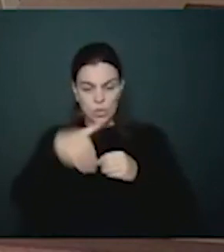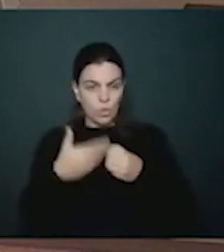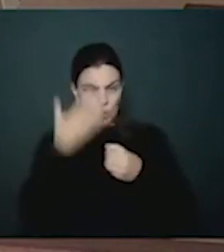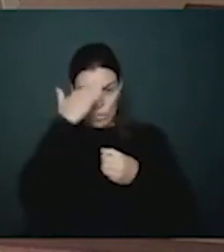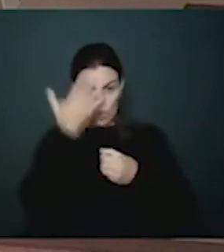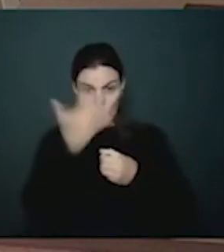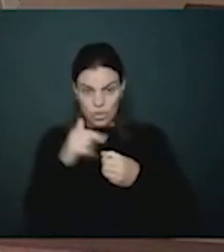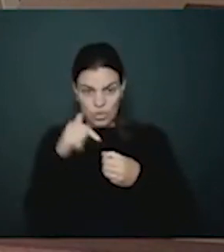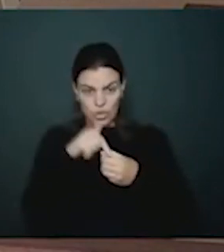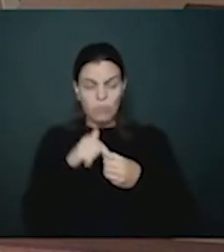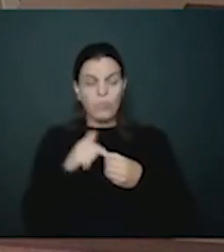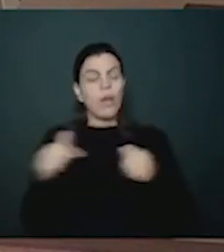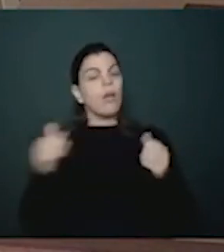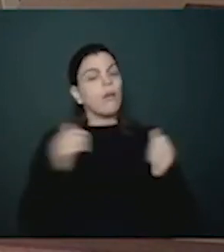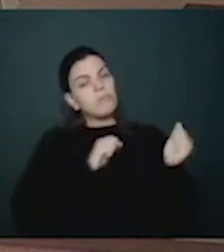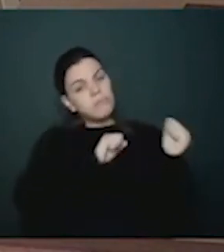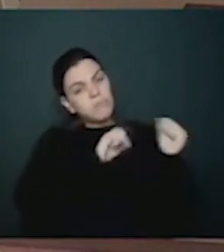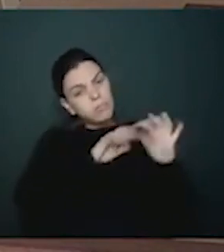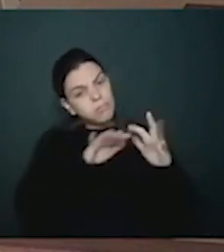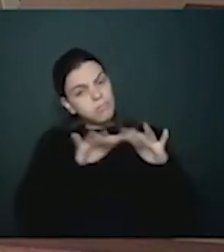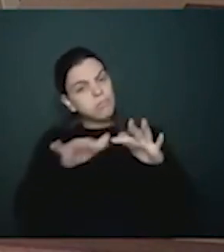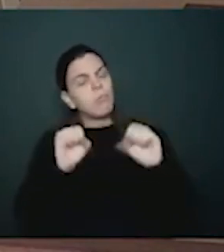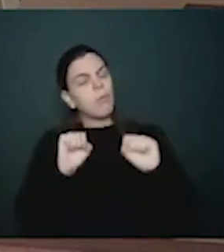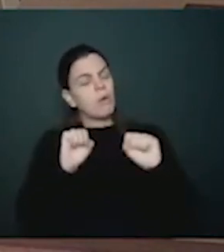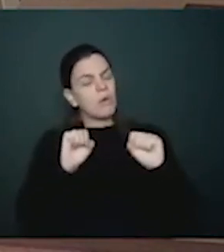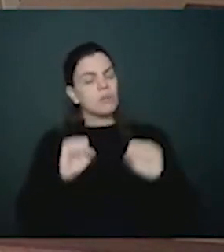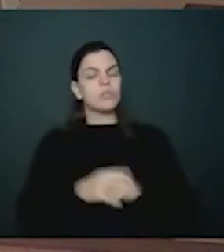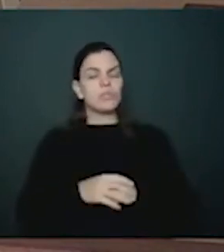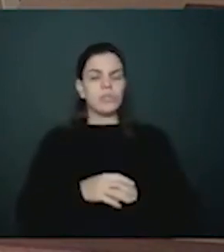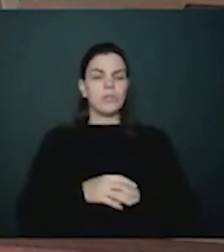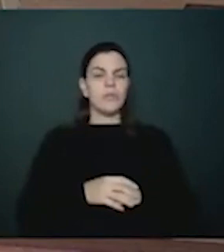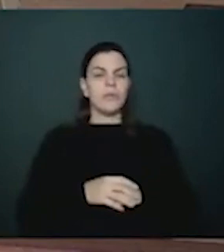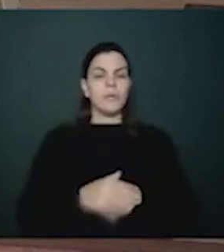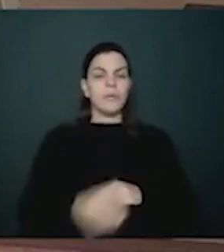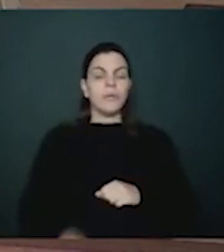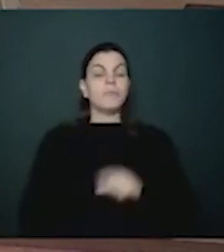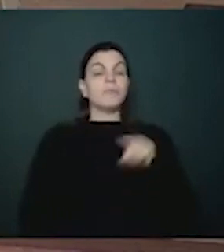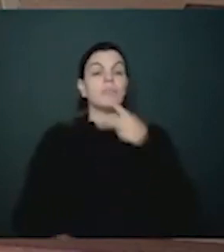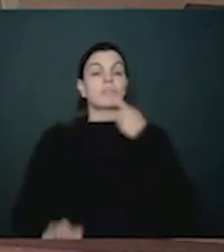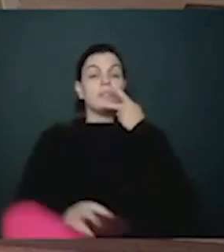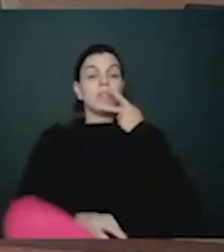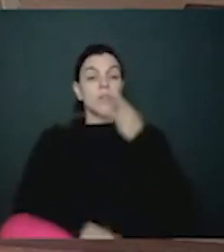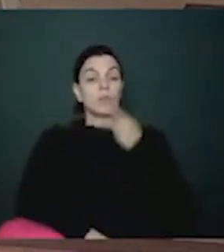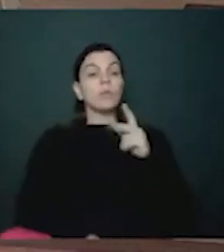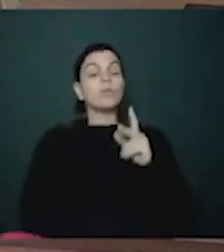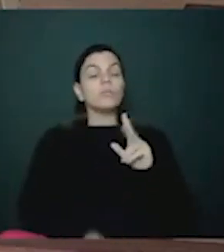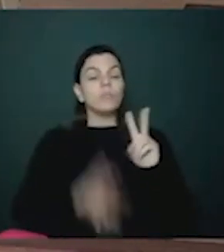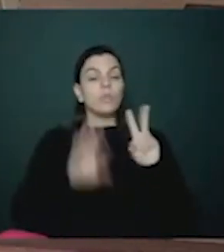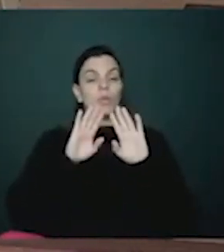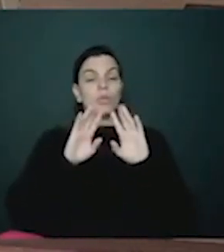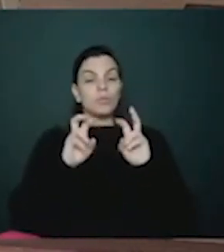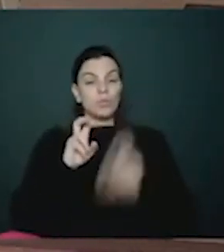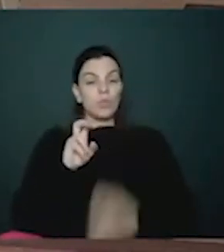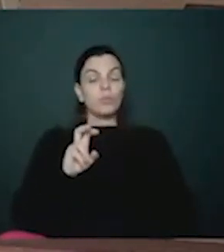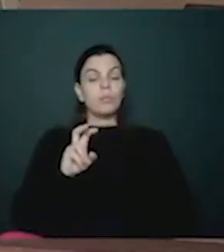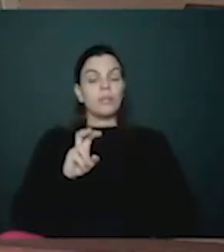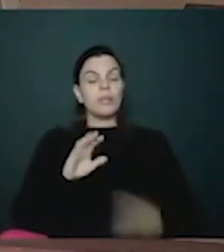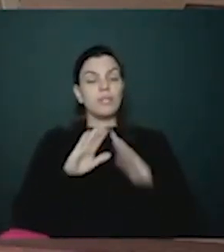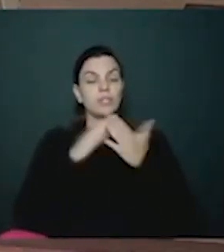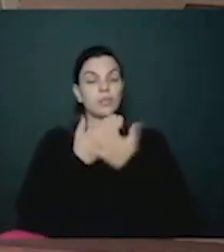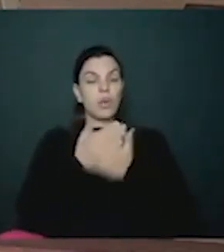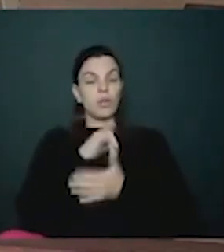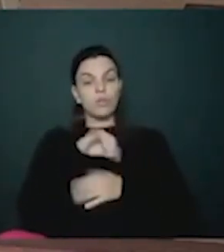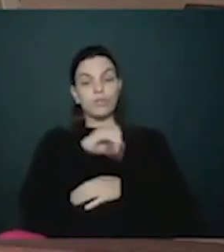cidade de Curitiba, comércio e tudo mais. Vossa Excelência faz uma referência boa ao Colégio Padre João Bagoso,